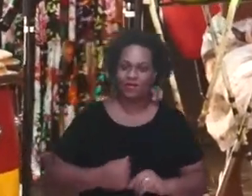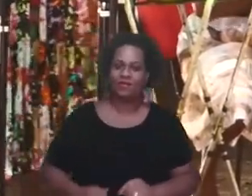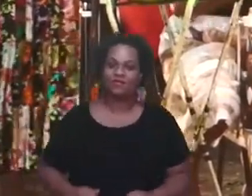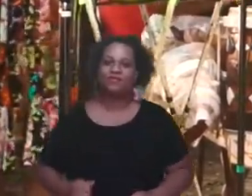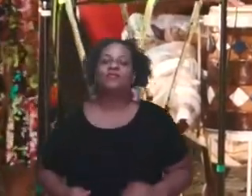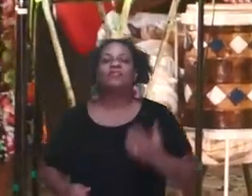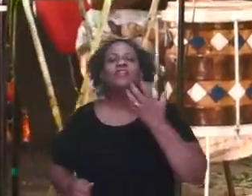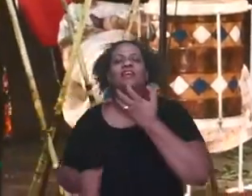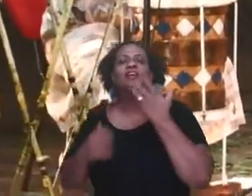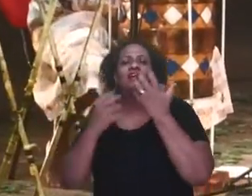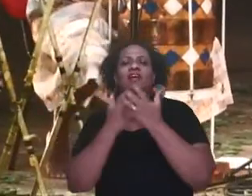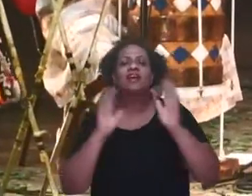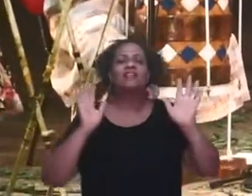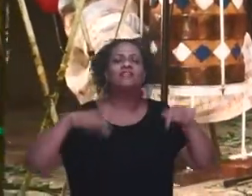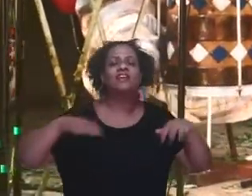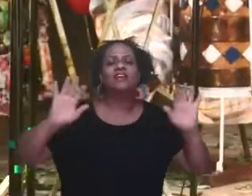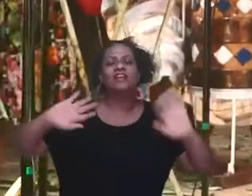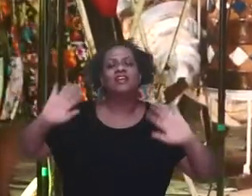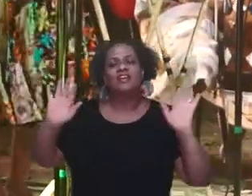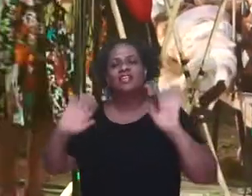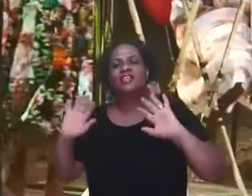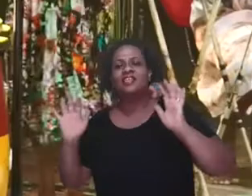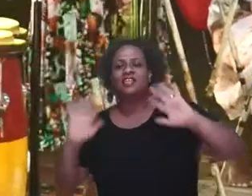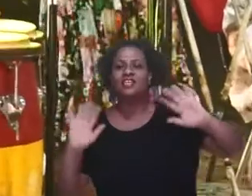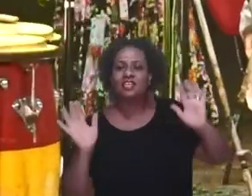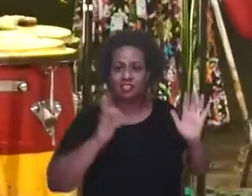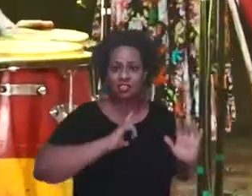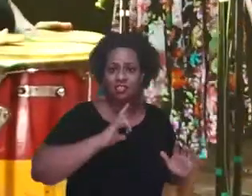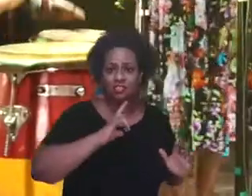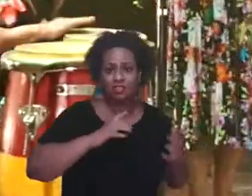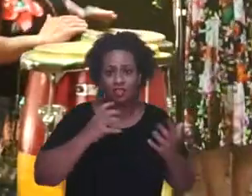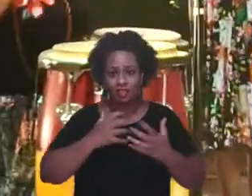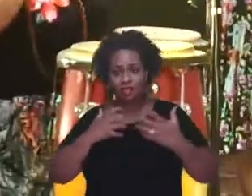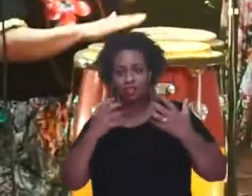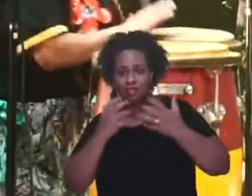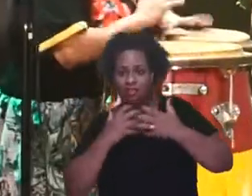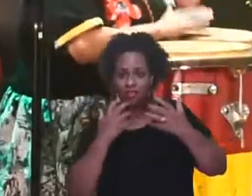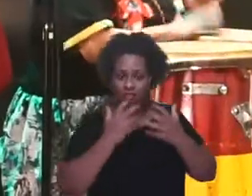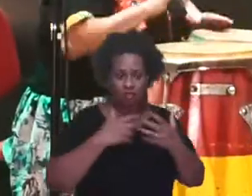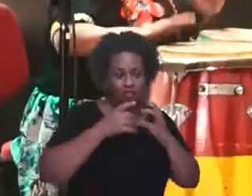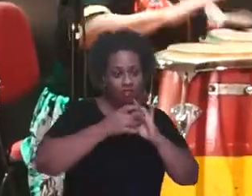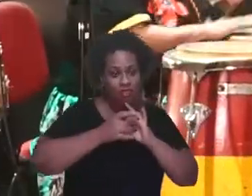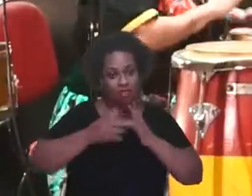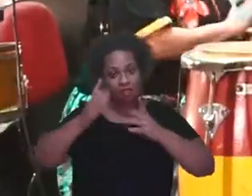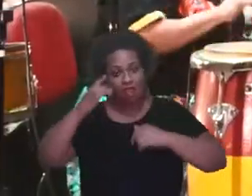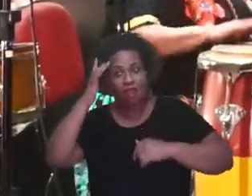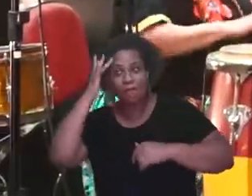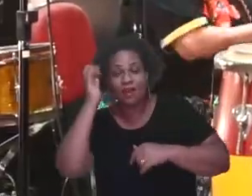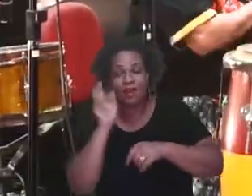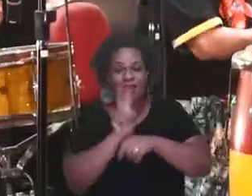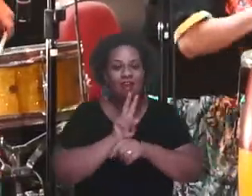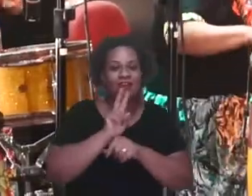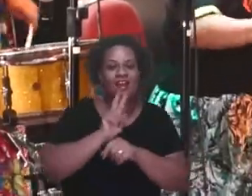amor vou cantar a despedida do modelo a Jaçanã não tanto do outro veja o recuo para